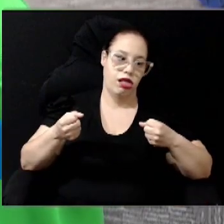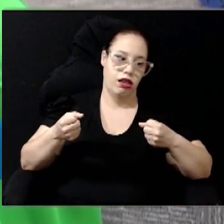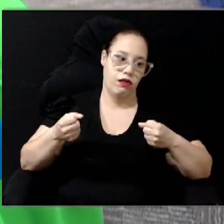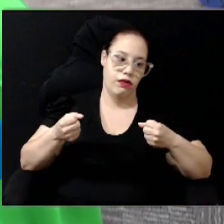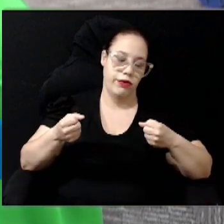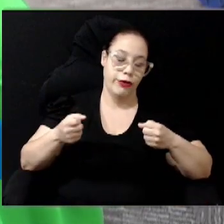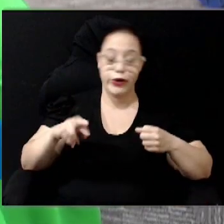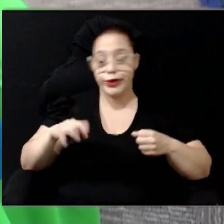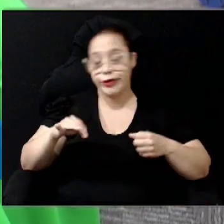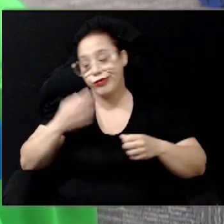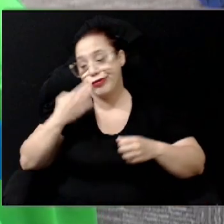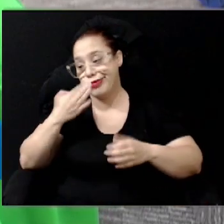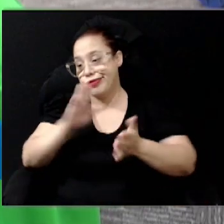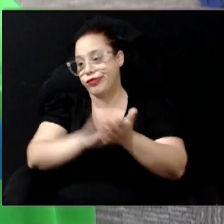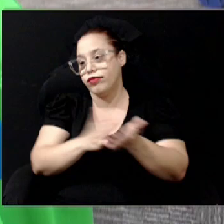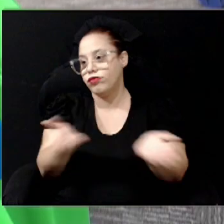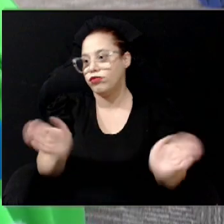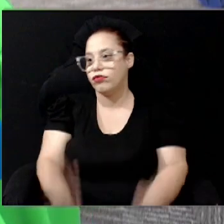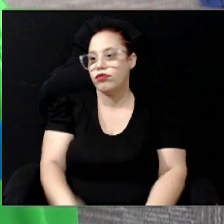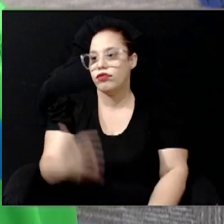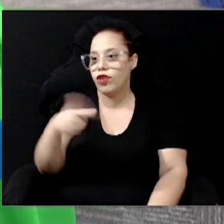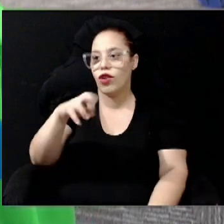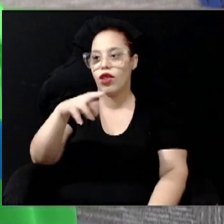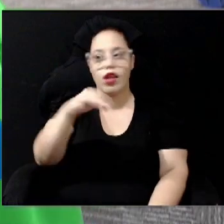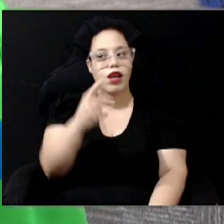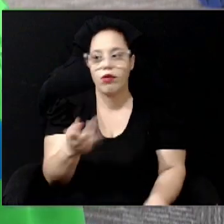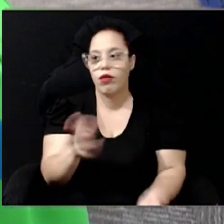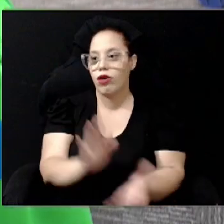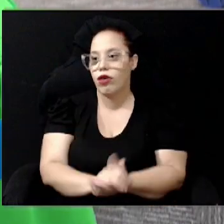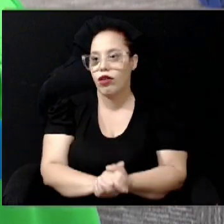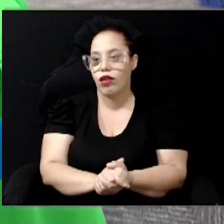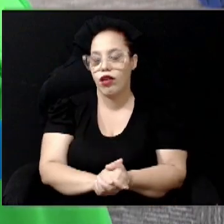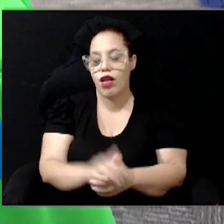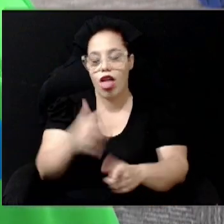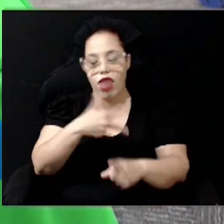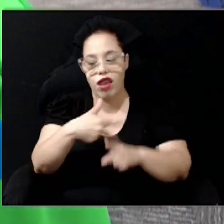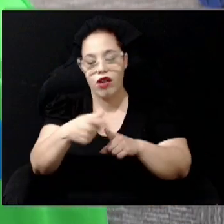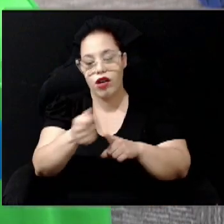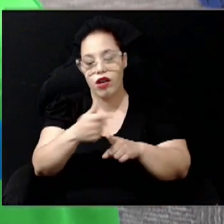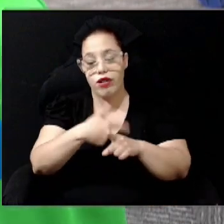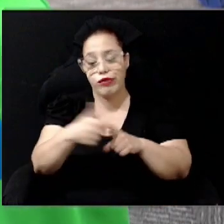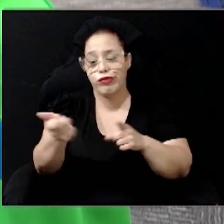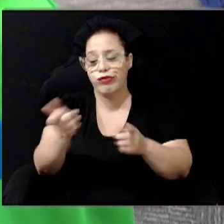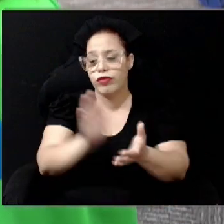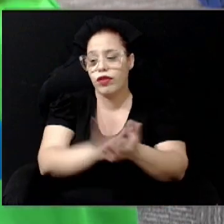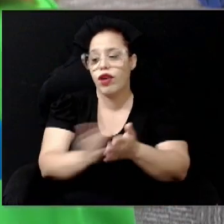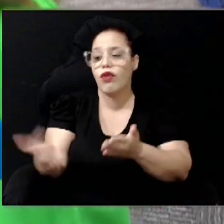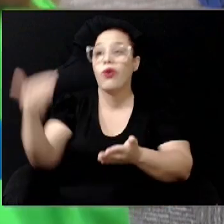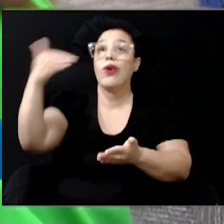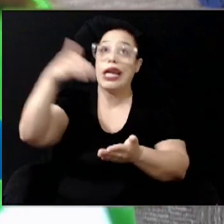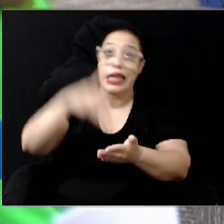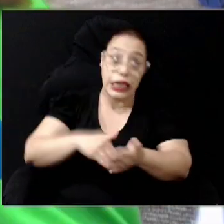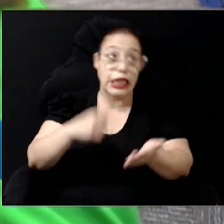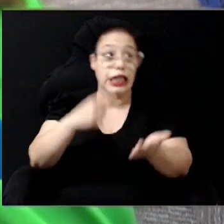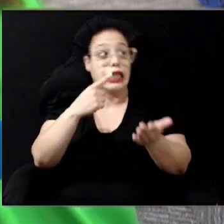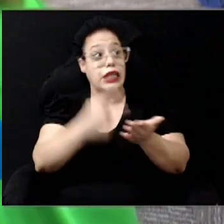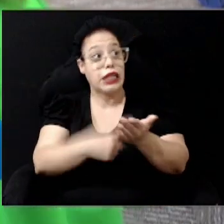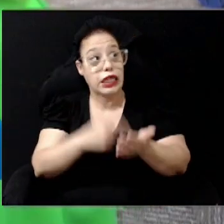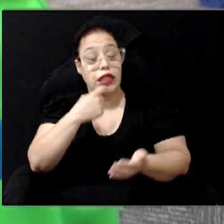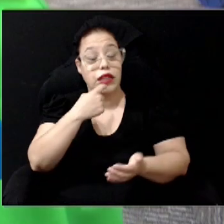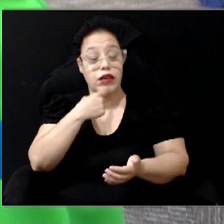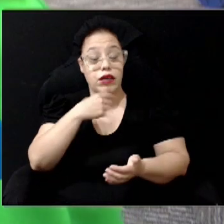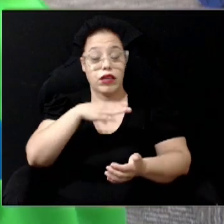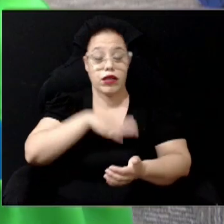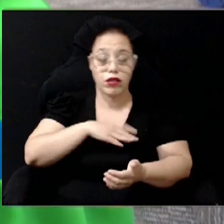correspondências, porque não tem CEP na área rural, então eles têm que alugar caixa postal, ir até a cidade, até o centro de Sousas, até o centro de